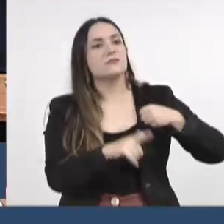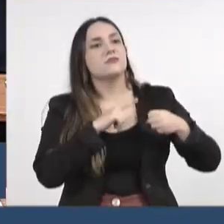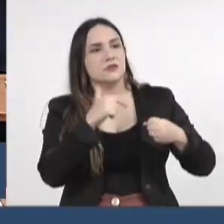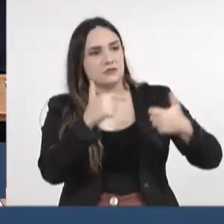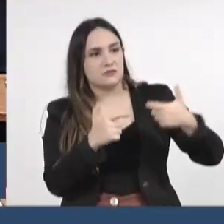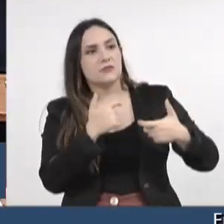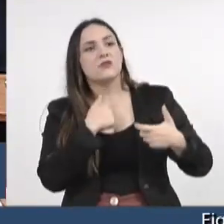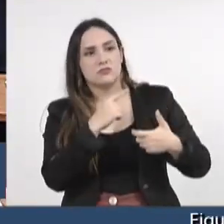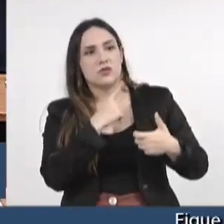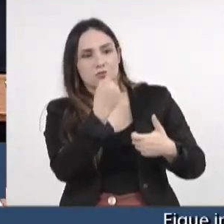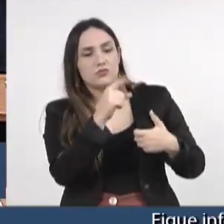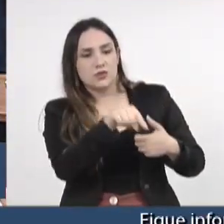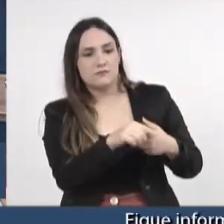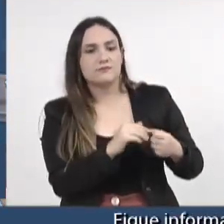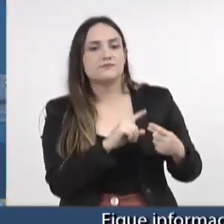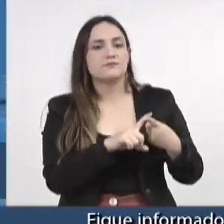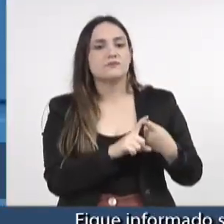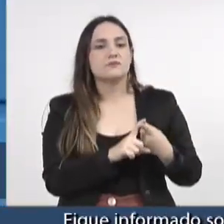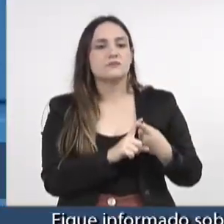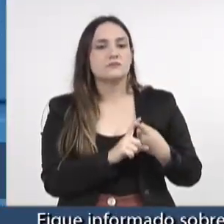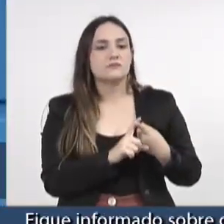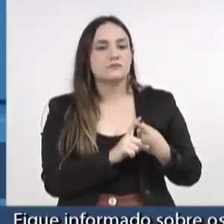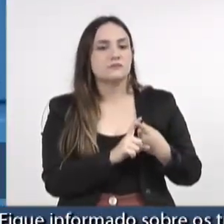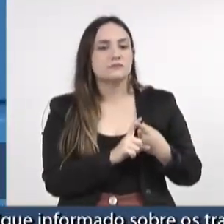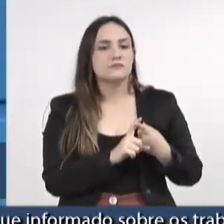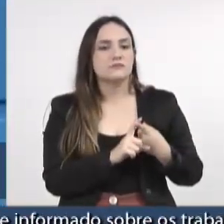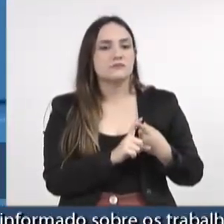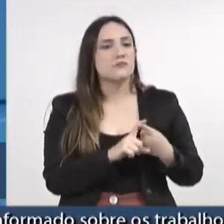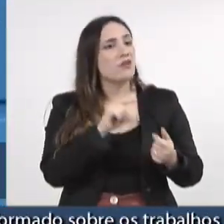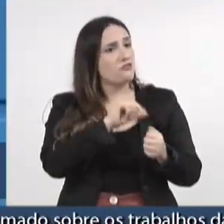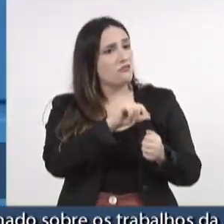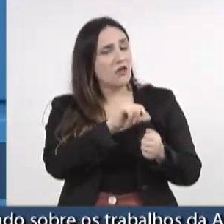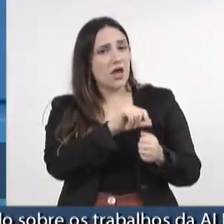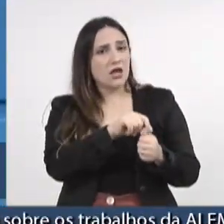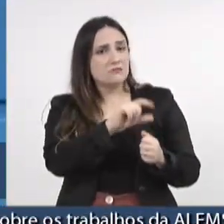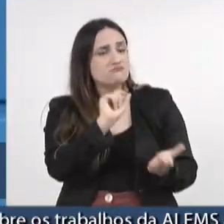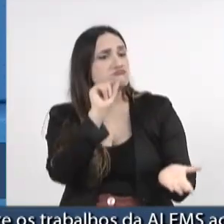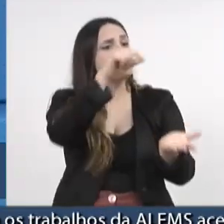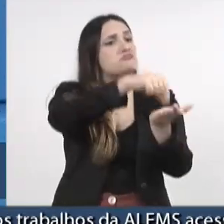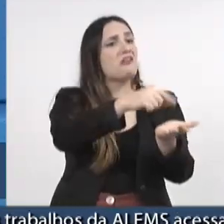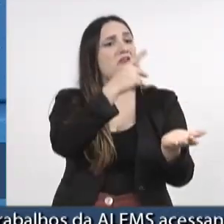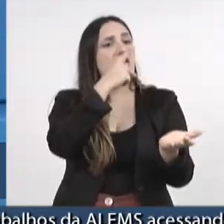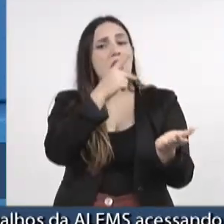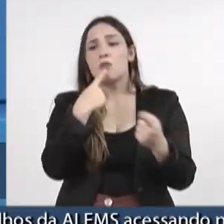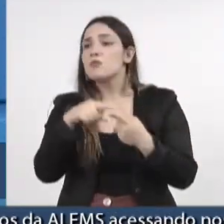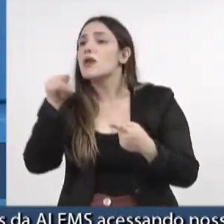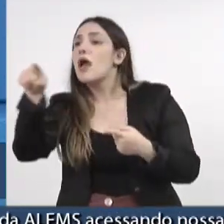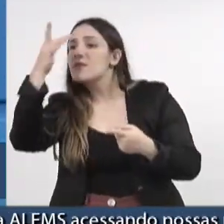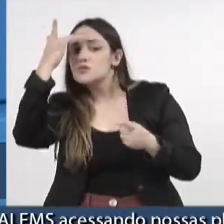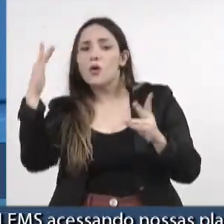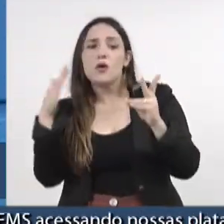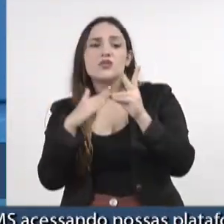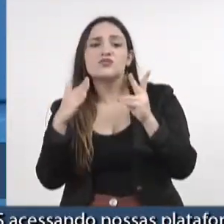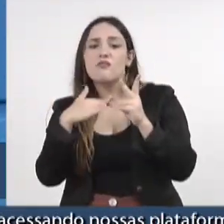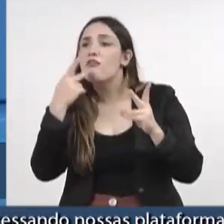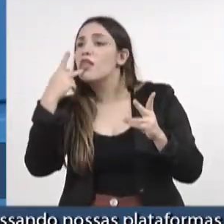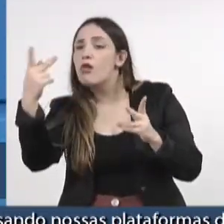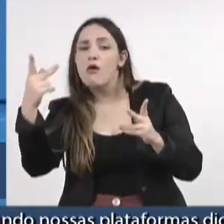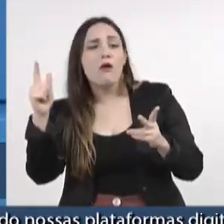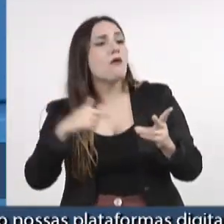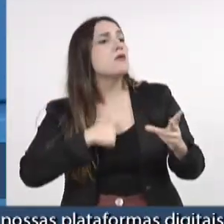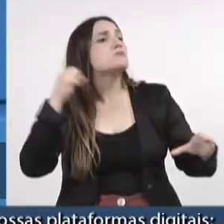pegou os indígenas de 70, 80 anos. Onde é que o senhor morou? Eu morei na cabeceira do Córrego Ipuitã. Estou